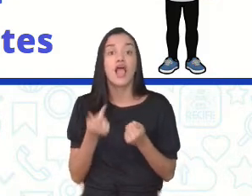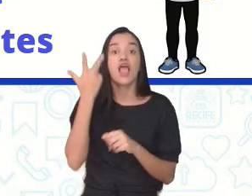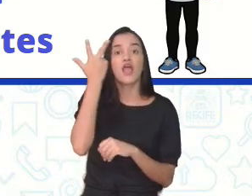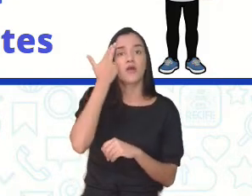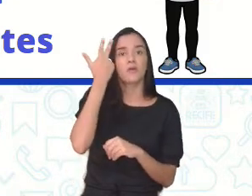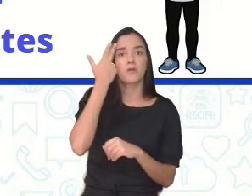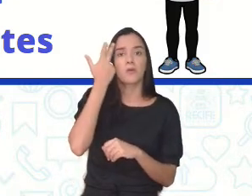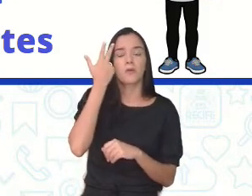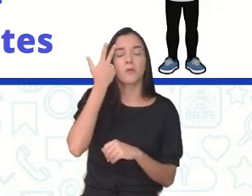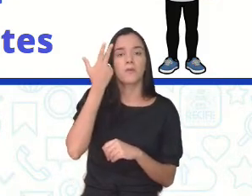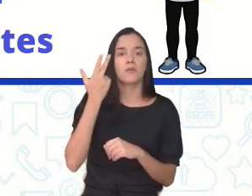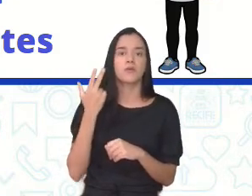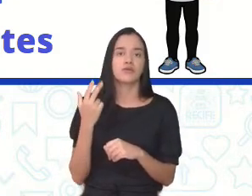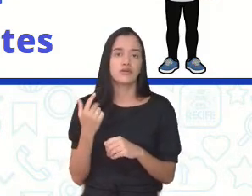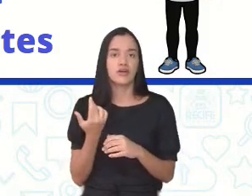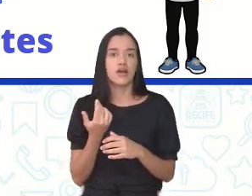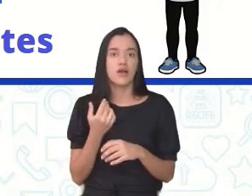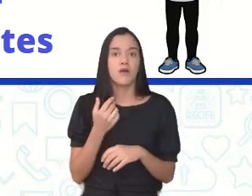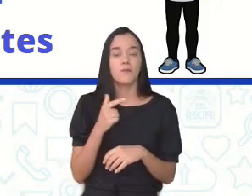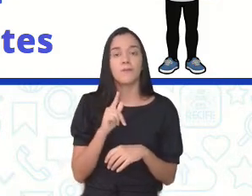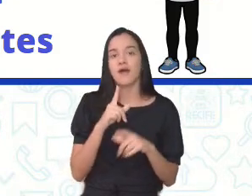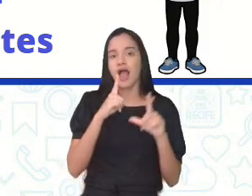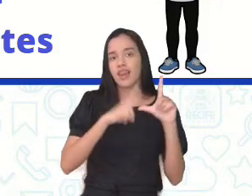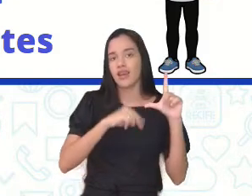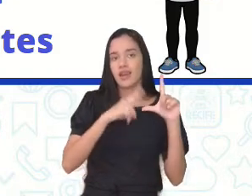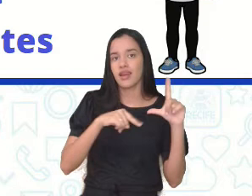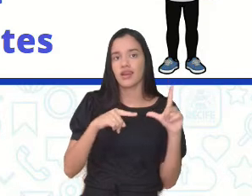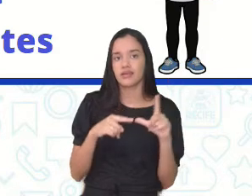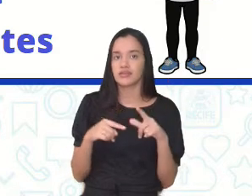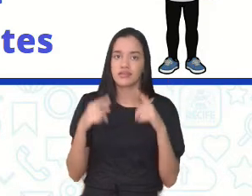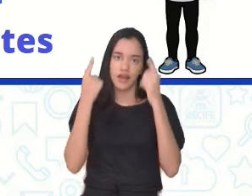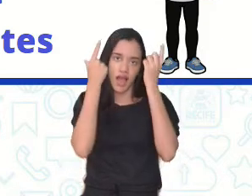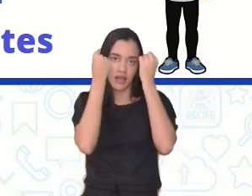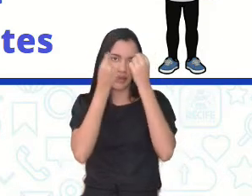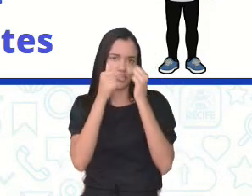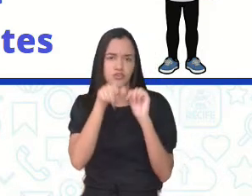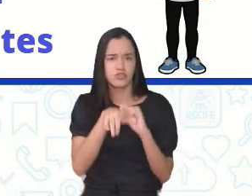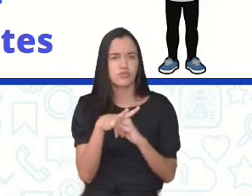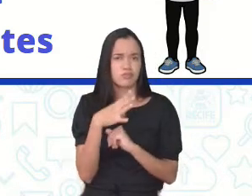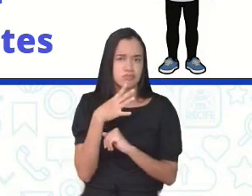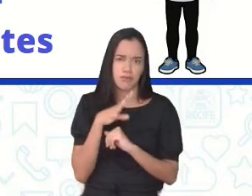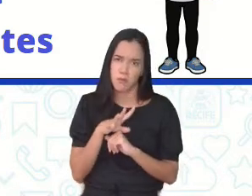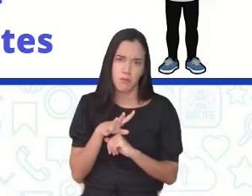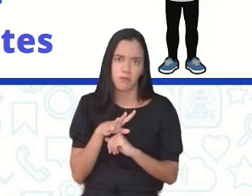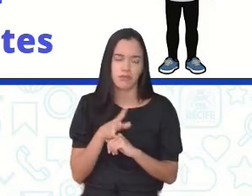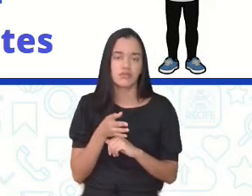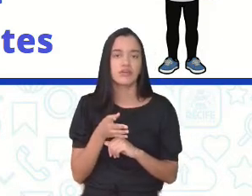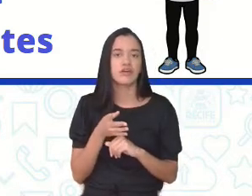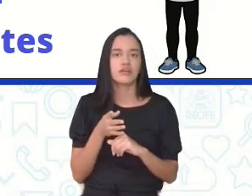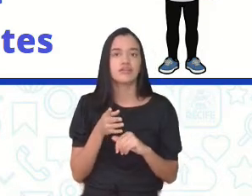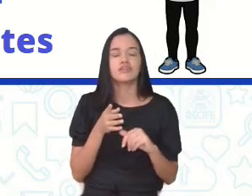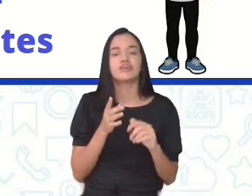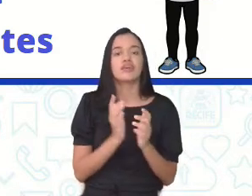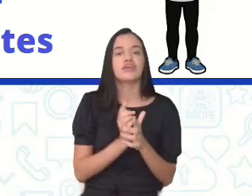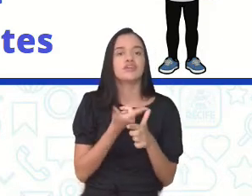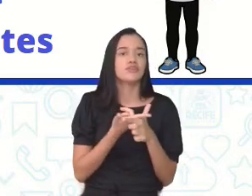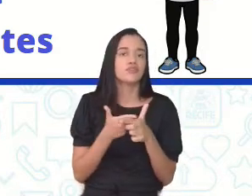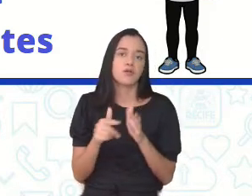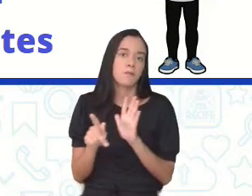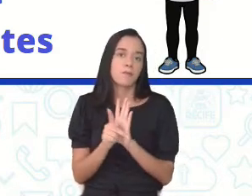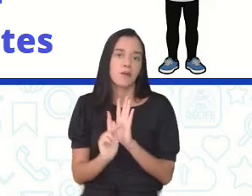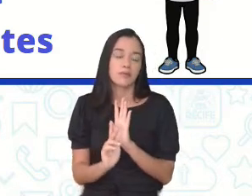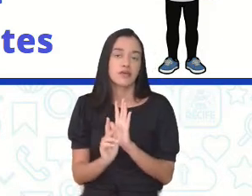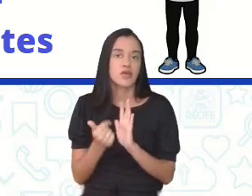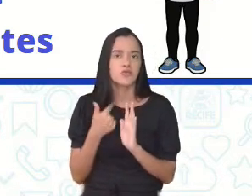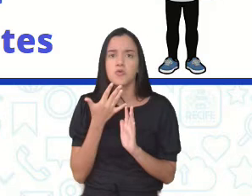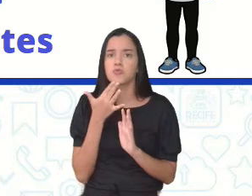comum colocar uma letra grega, por exemplo, que você não conhece, dividido por ela mesma. Ah, mas eu não sei